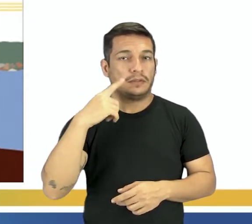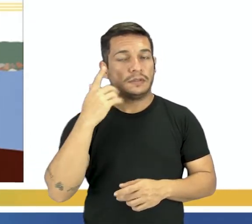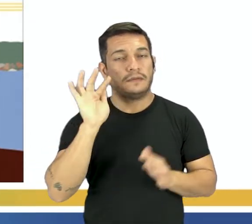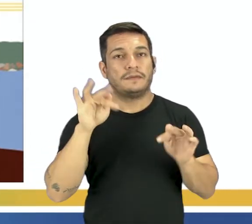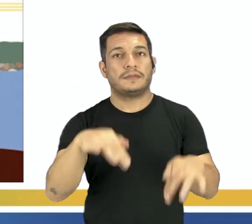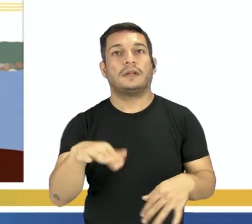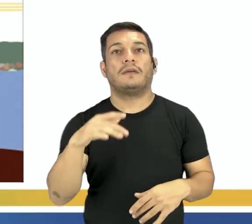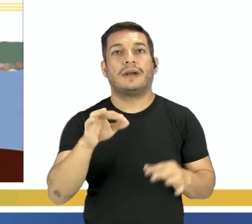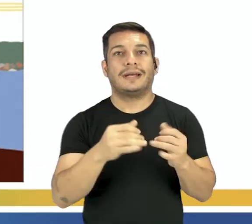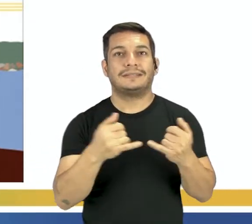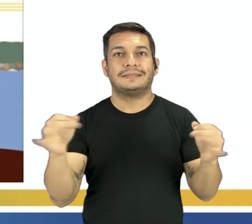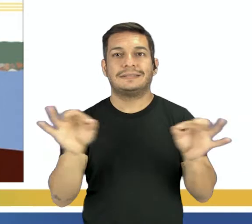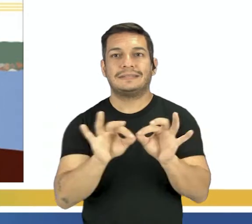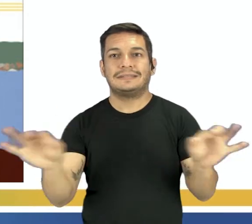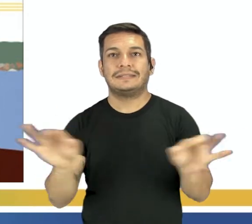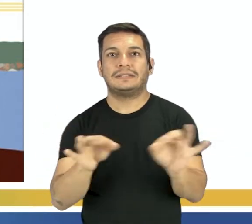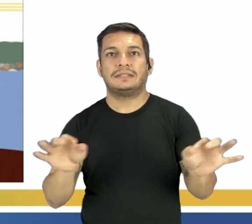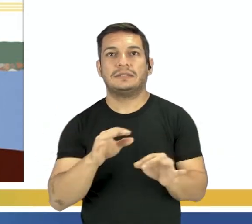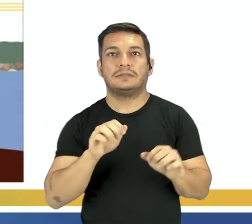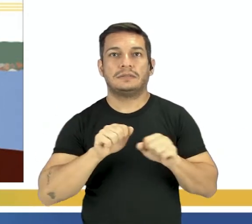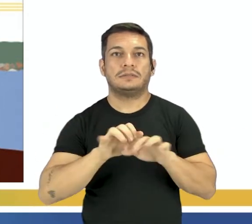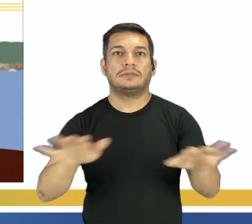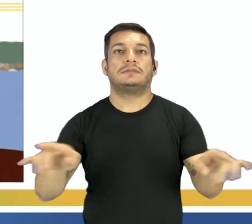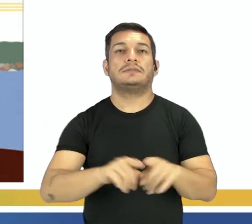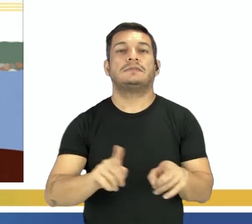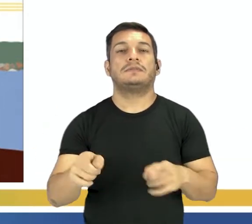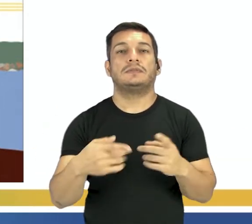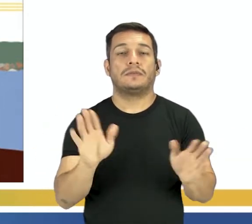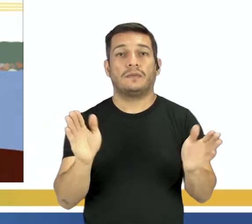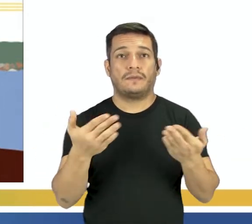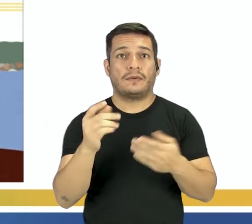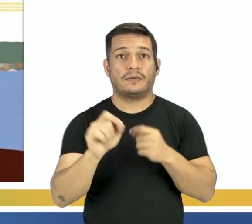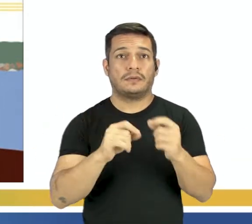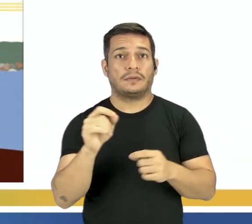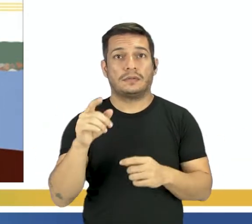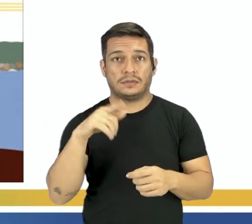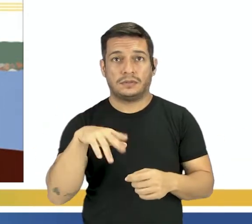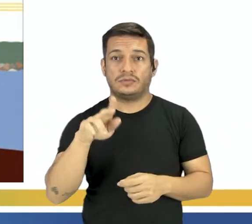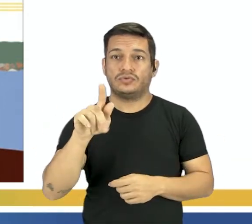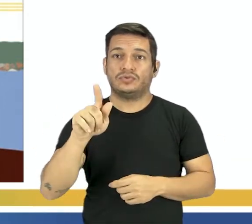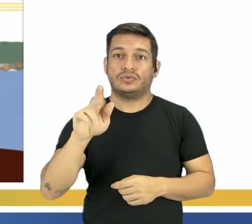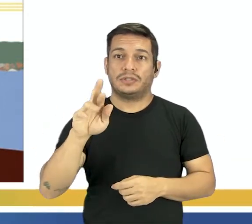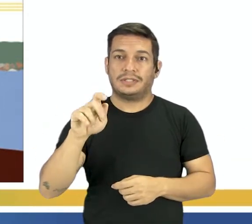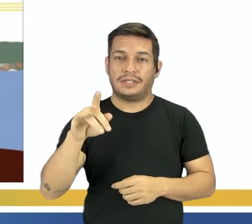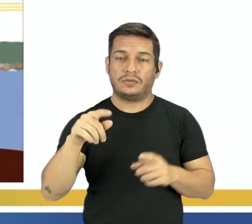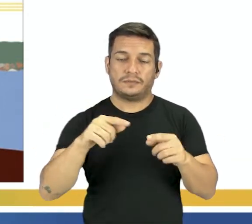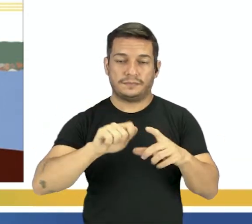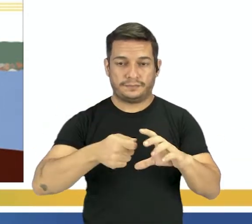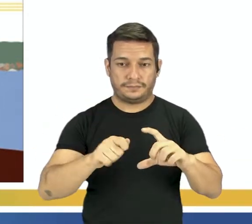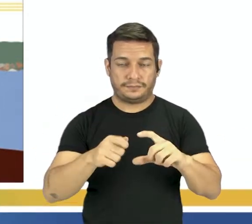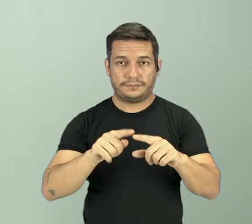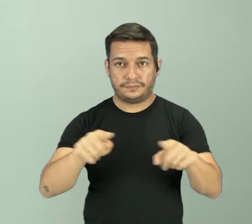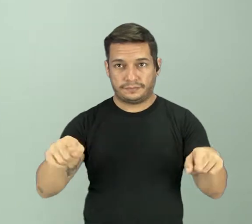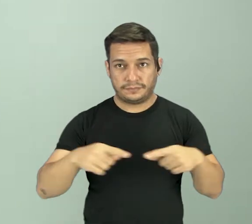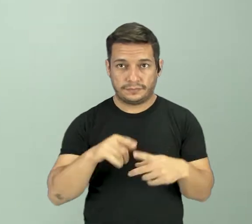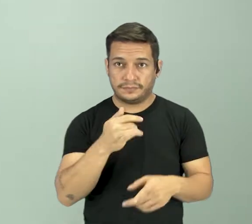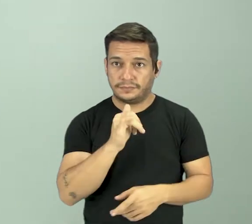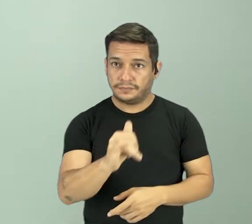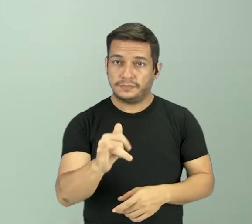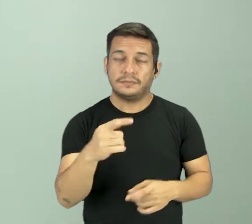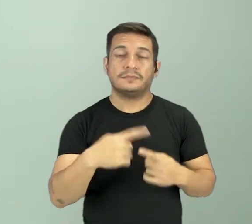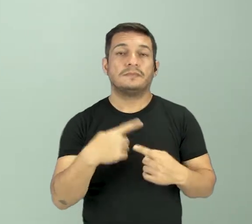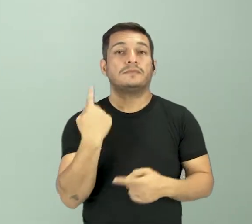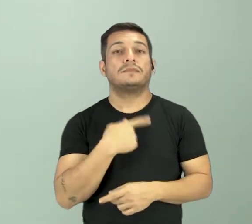final, e aí parte de nossa aula vai ser direcionada justamente para essa parte aqui do meio, que é o gerador em si. Porque a gente quer compreender